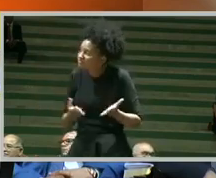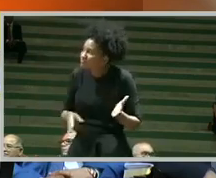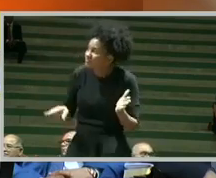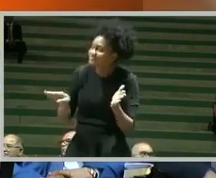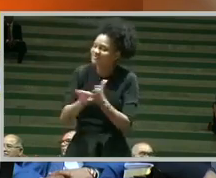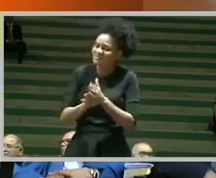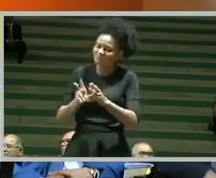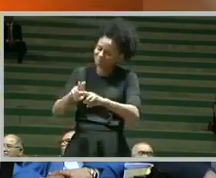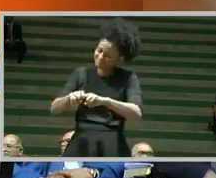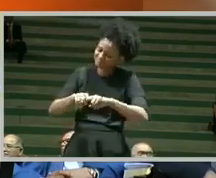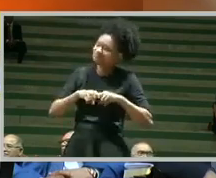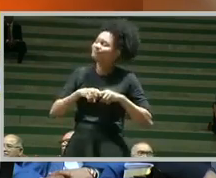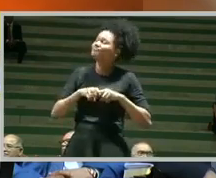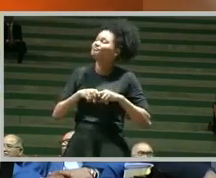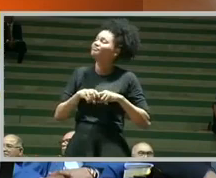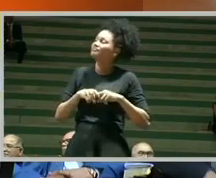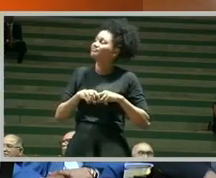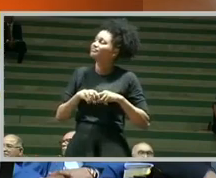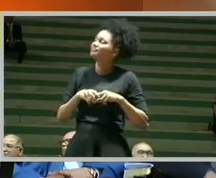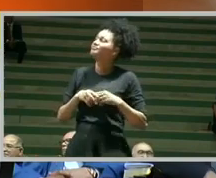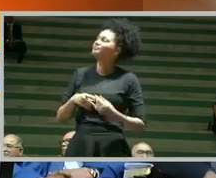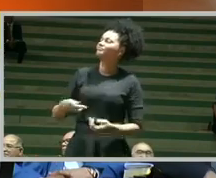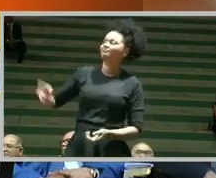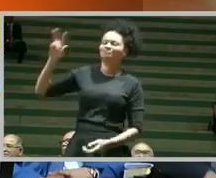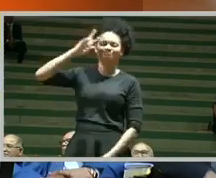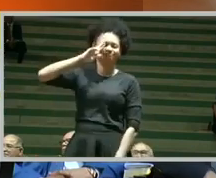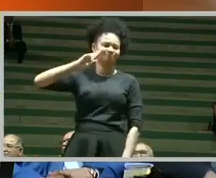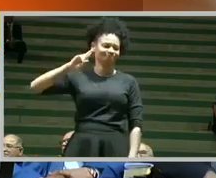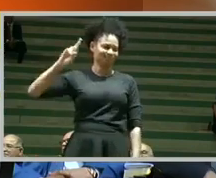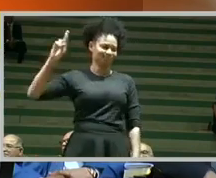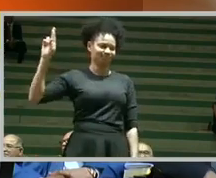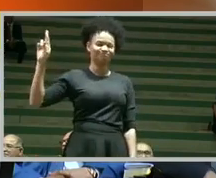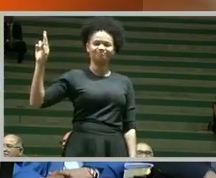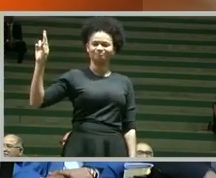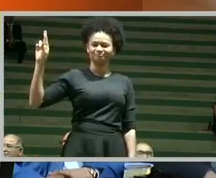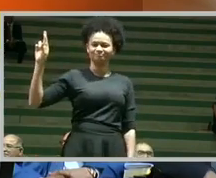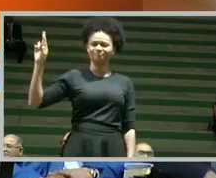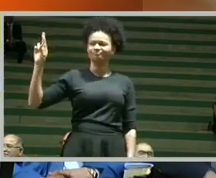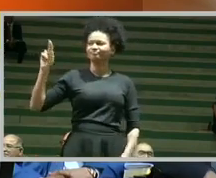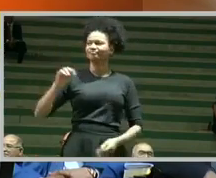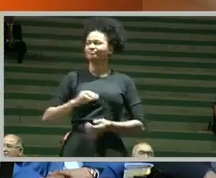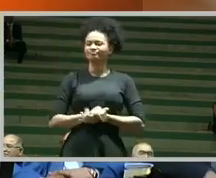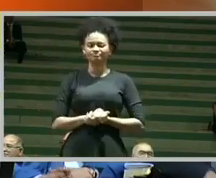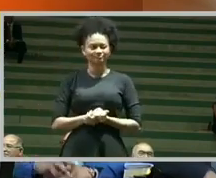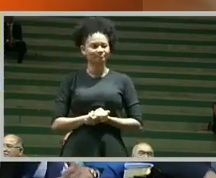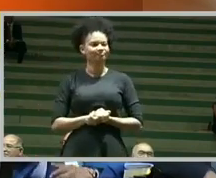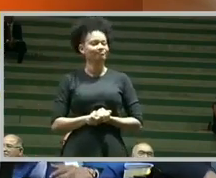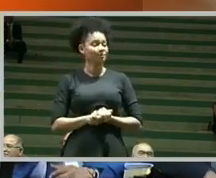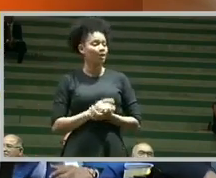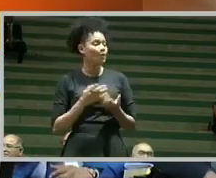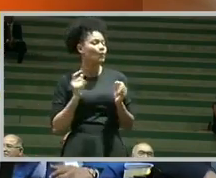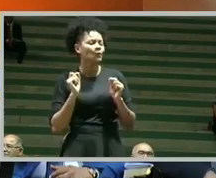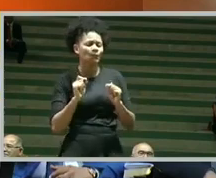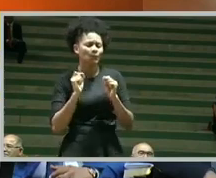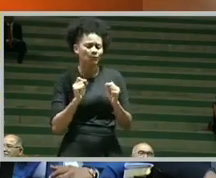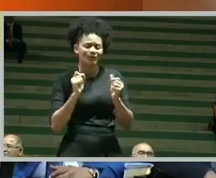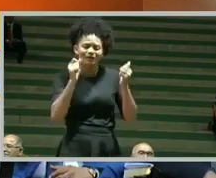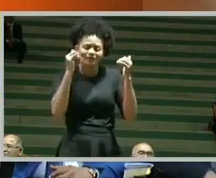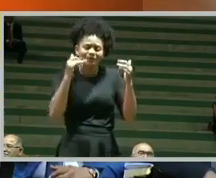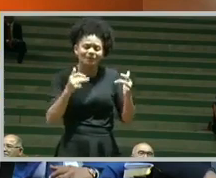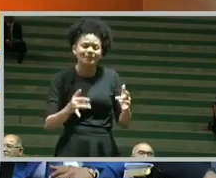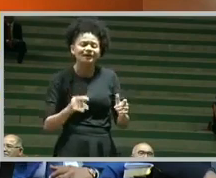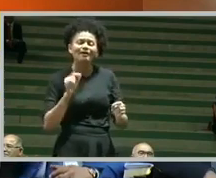por causa do Senhor. Vamos em frente. O que ele está dizendo